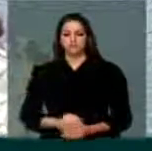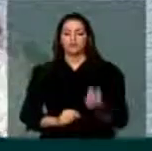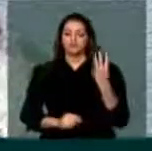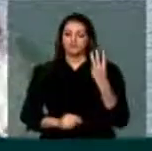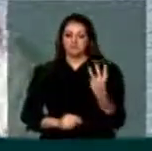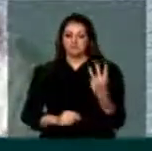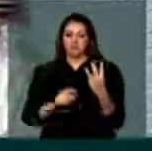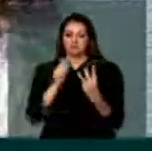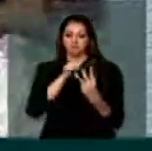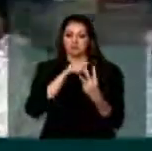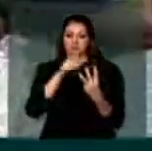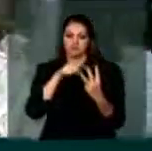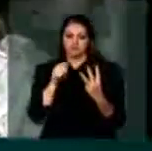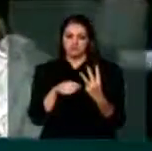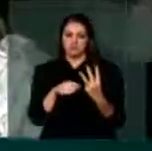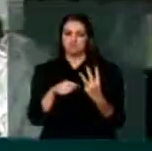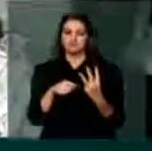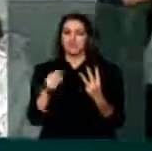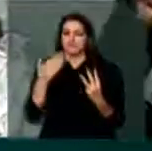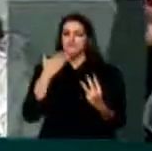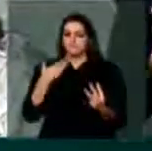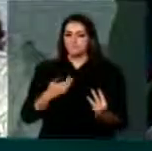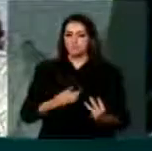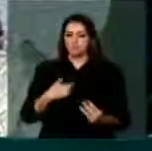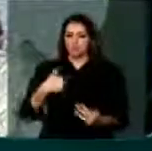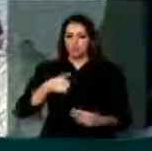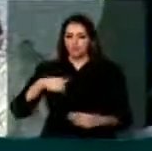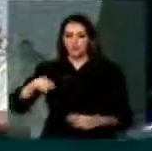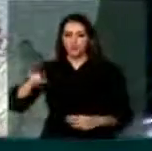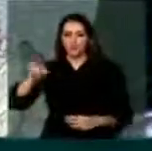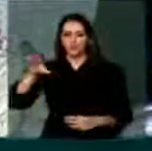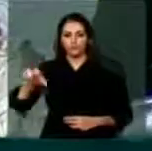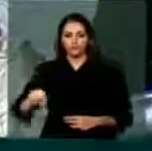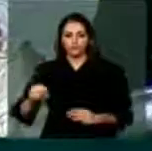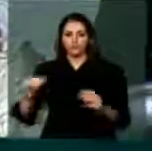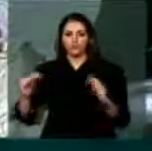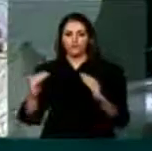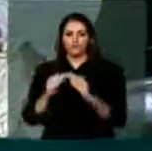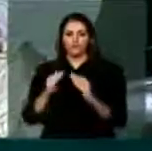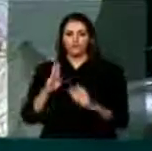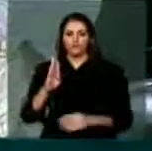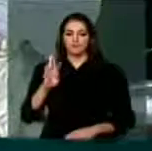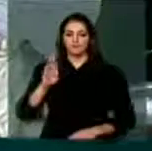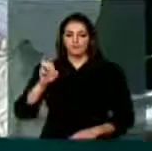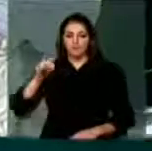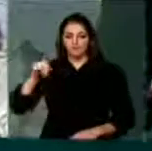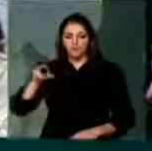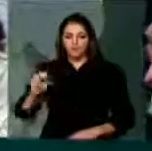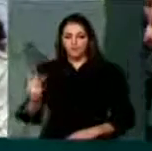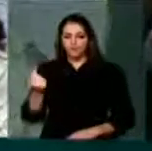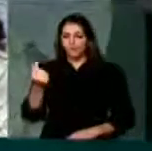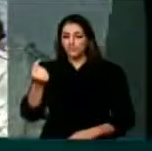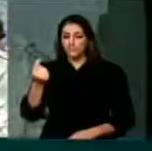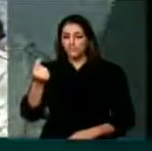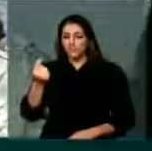que ele me pediu para que fosse buscar com o seu Breno Altman, na casa do seu Breno Altman, em